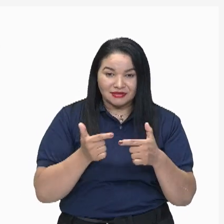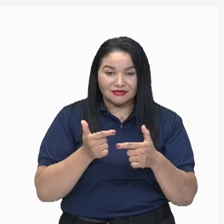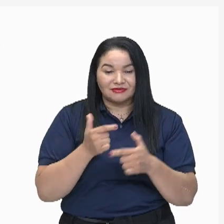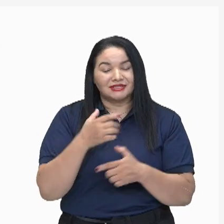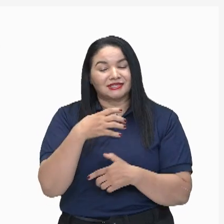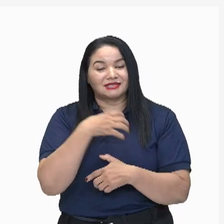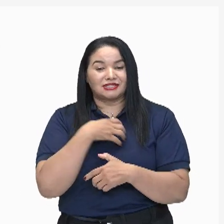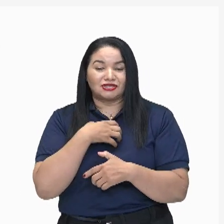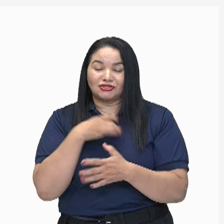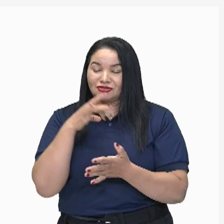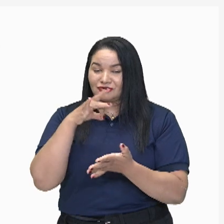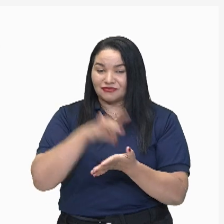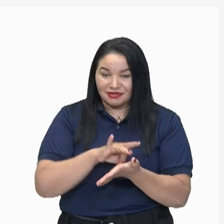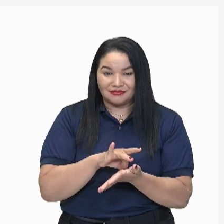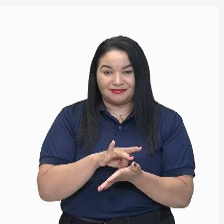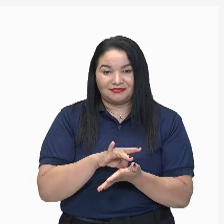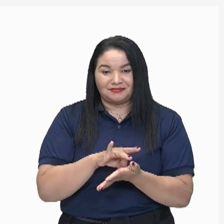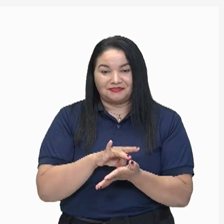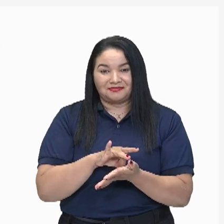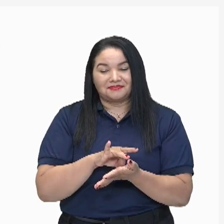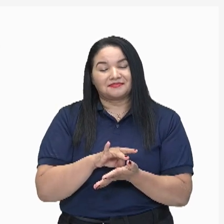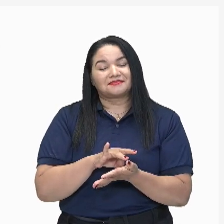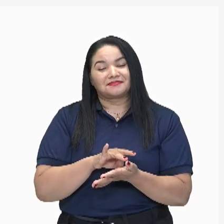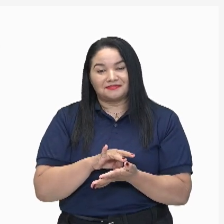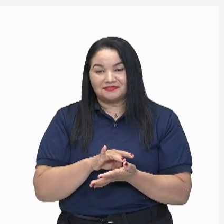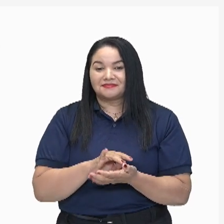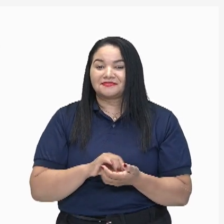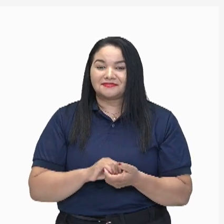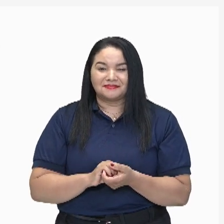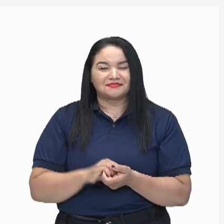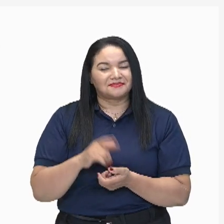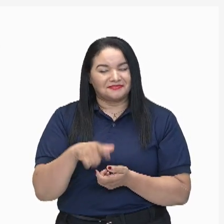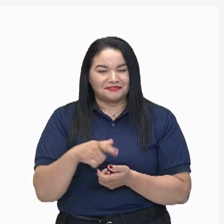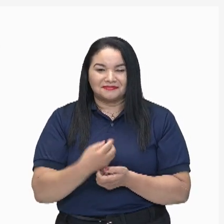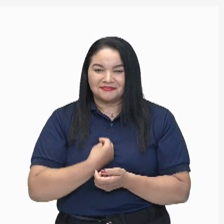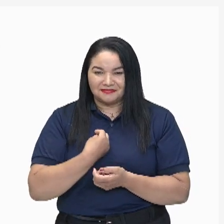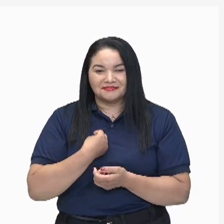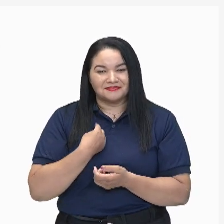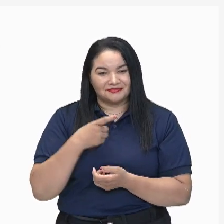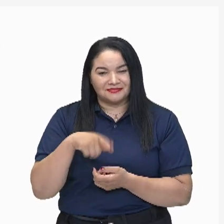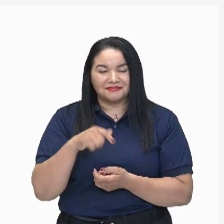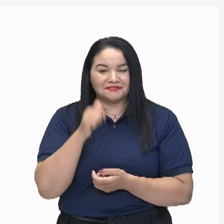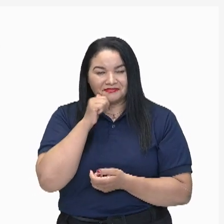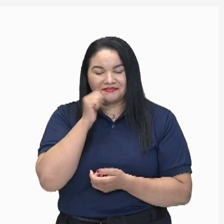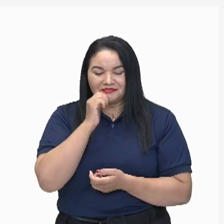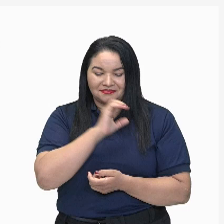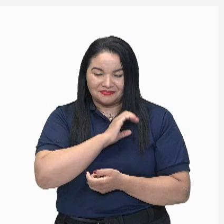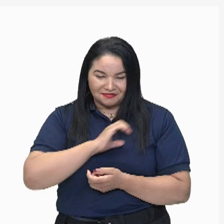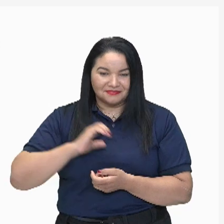um fato. Muito reflexivo, muito existencialista por parte da Clarice Lispector.